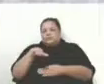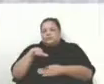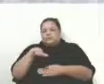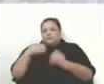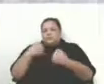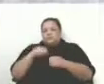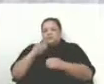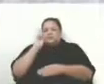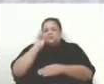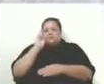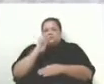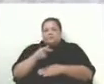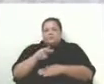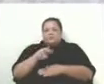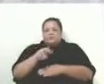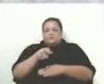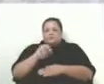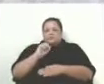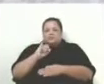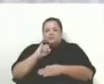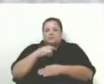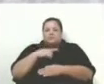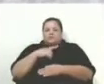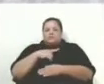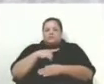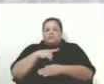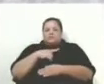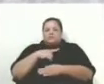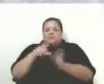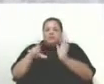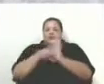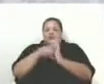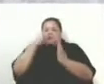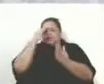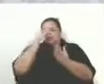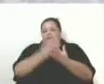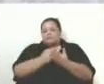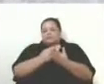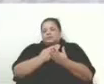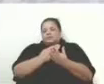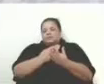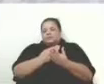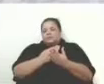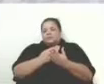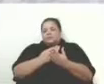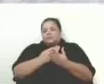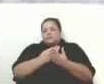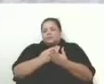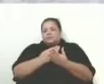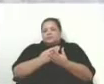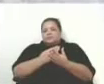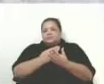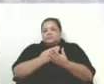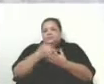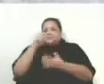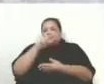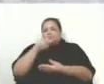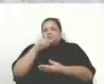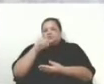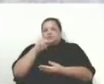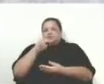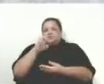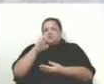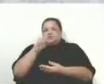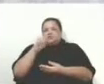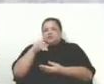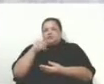se estamos realmente cumprindo com as legislações de ZEDs, legislações de zoneamento, que é para